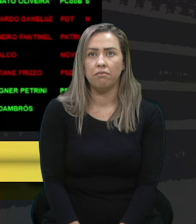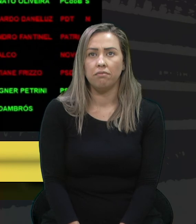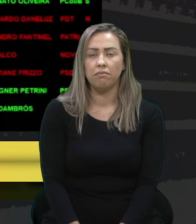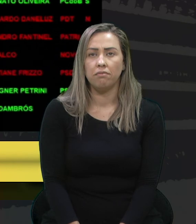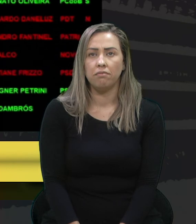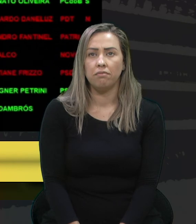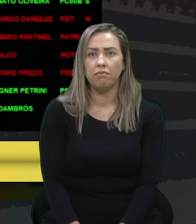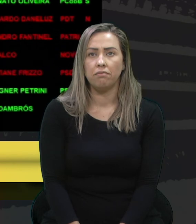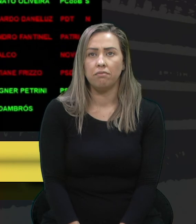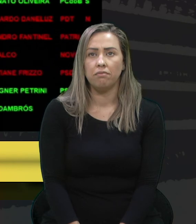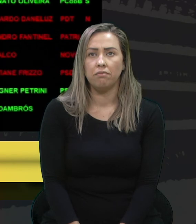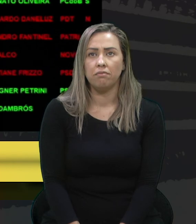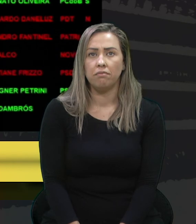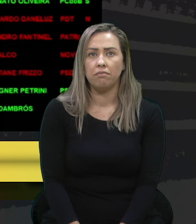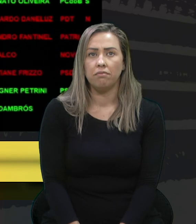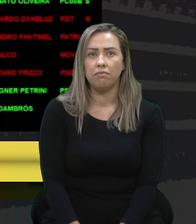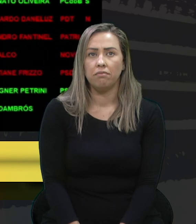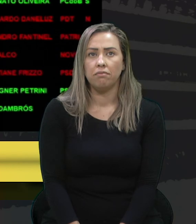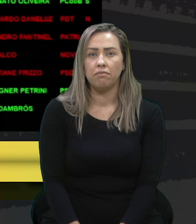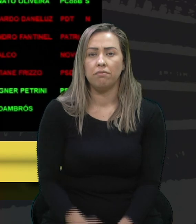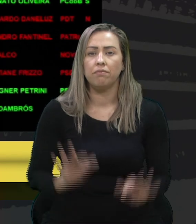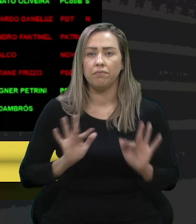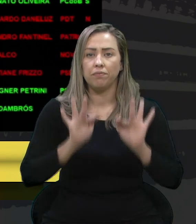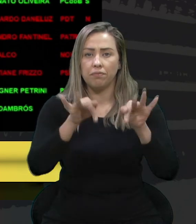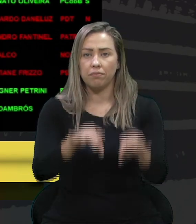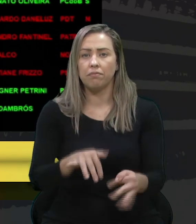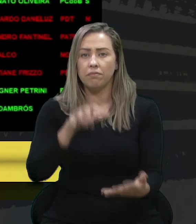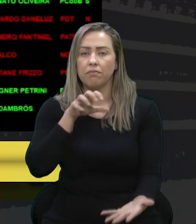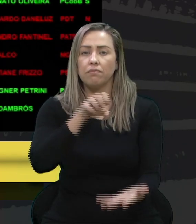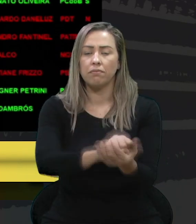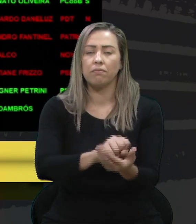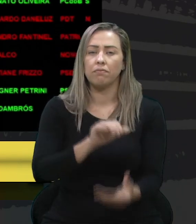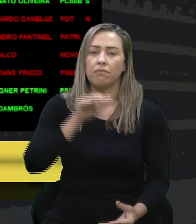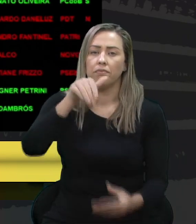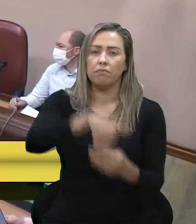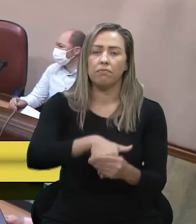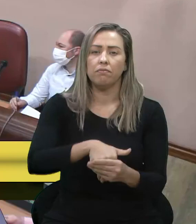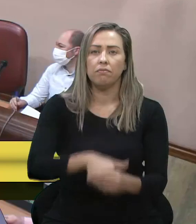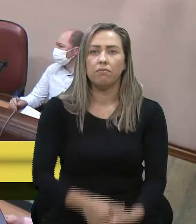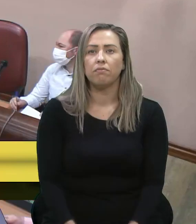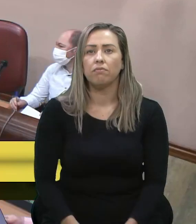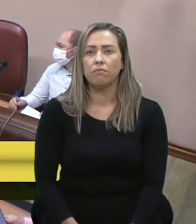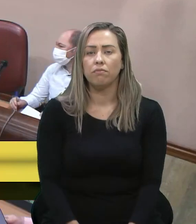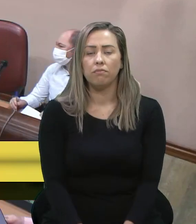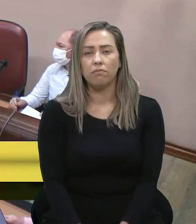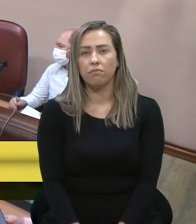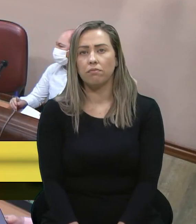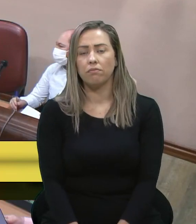5, 7, 8, 11. Encerrado o registro dos votos, encerrada a votação.